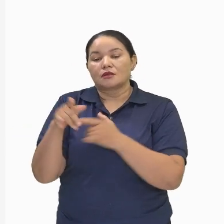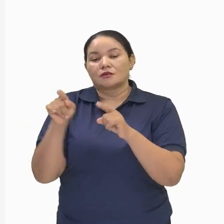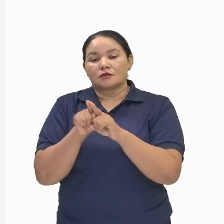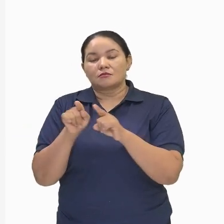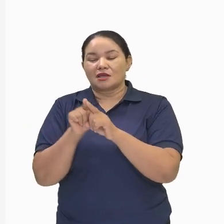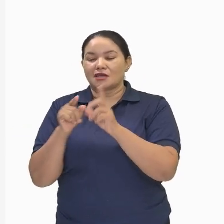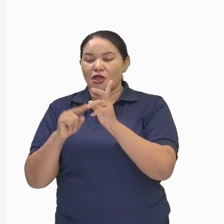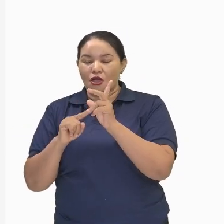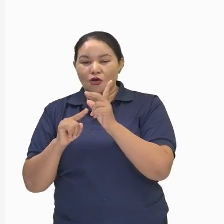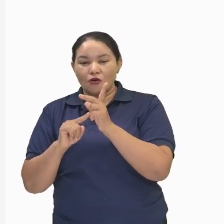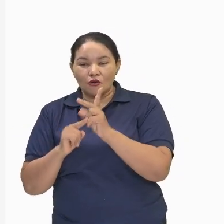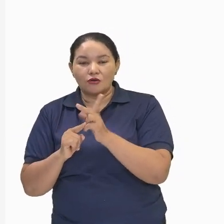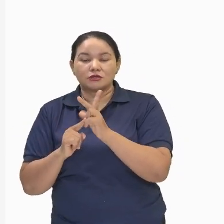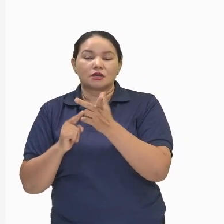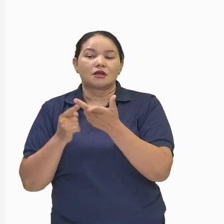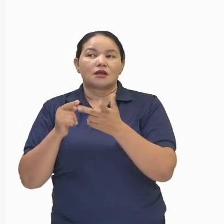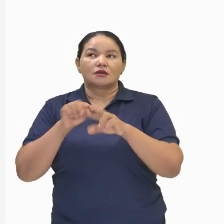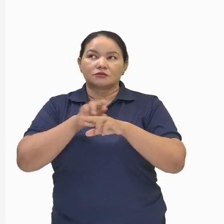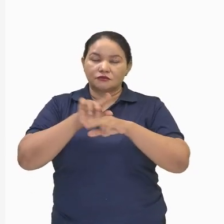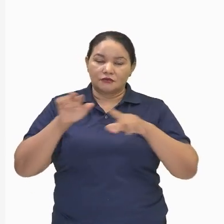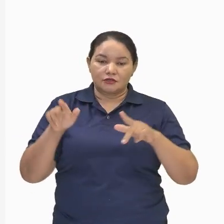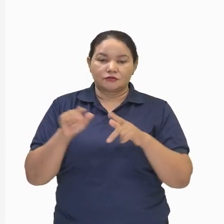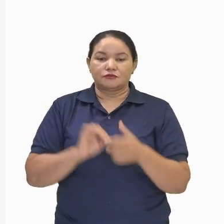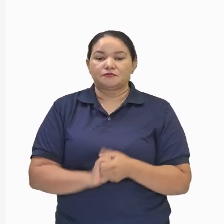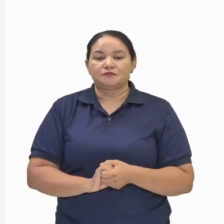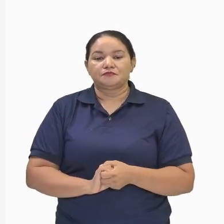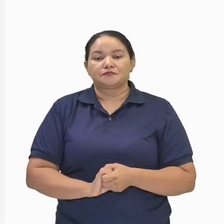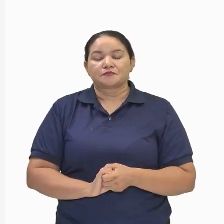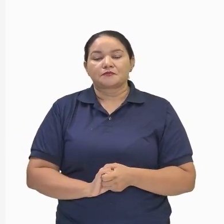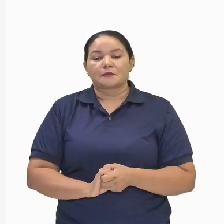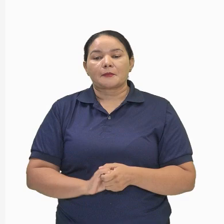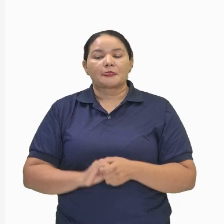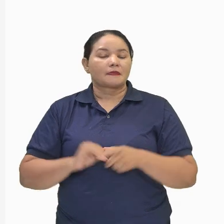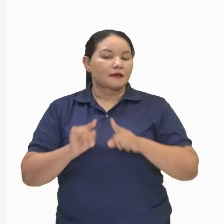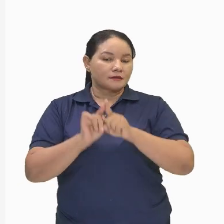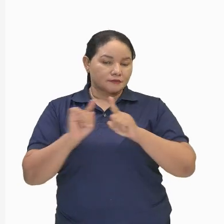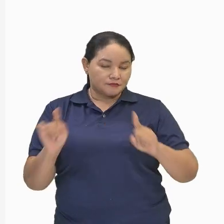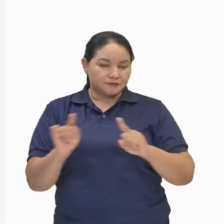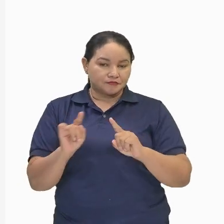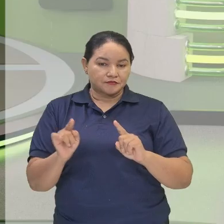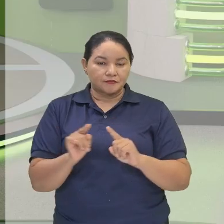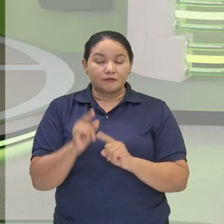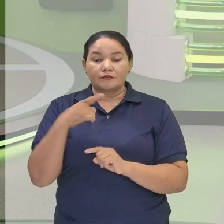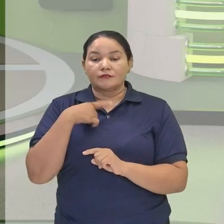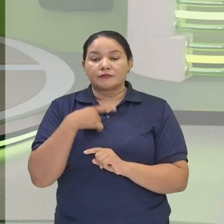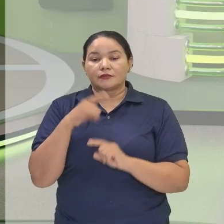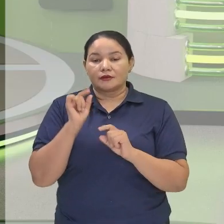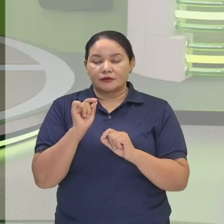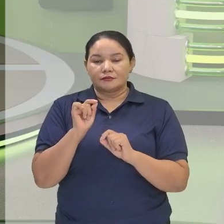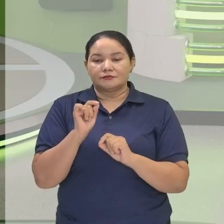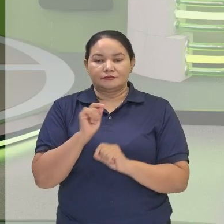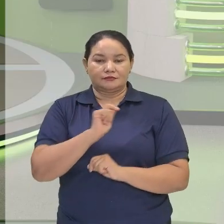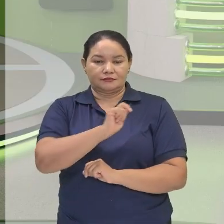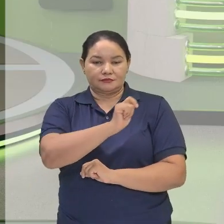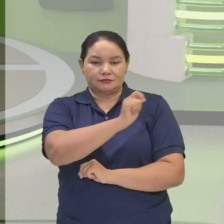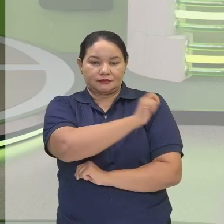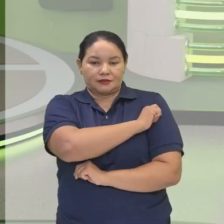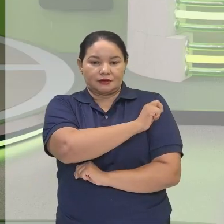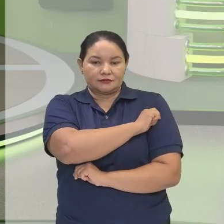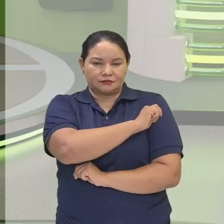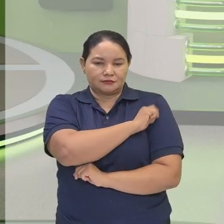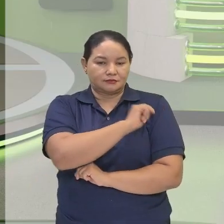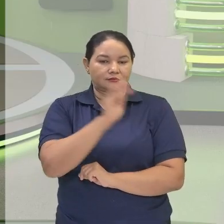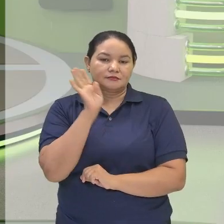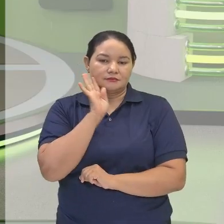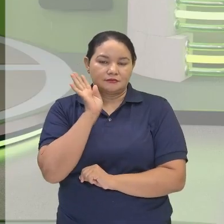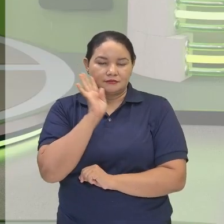etc. Tá certo, pessoal? Agora, parece aqui que nós temos uma aluna, né, uma aluna muito legal aqui, que